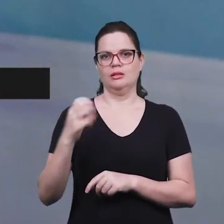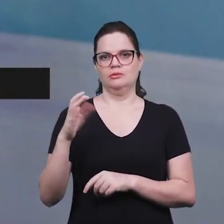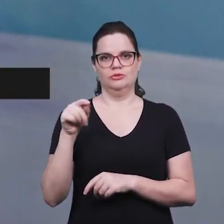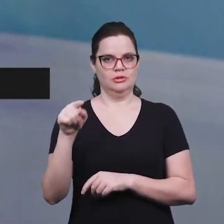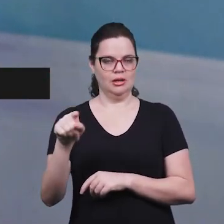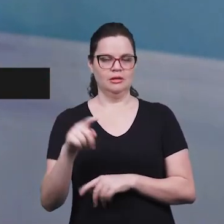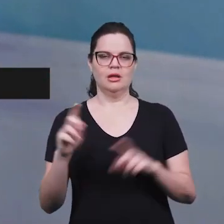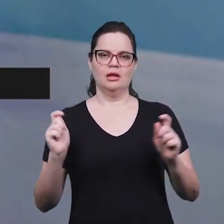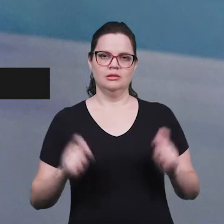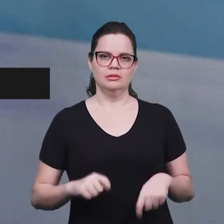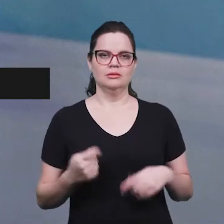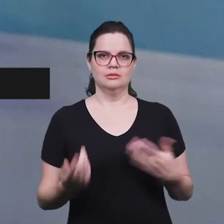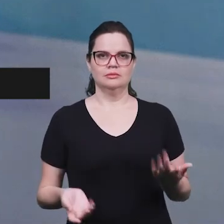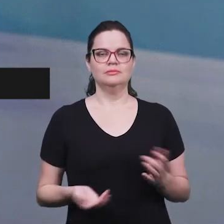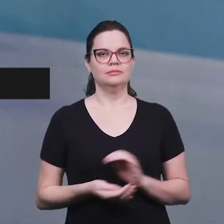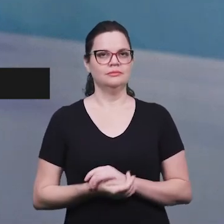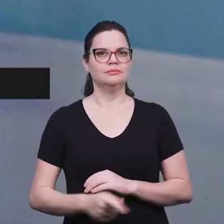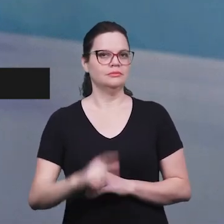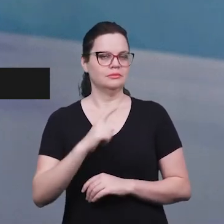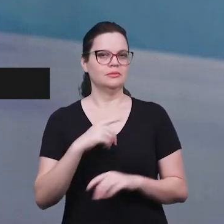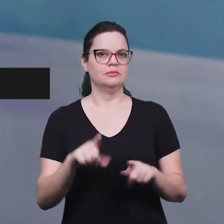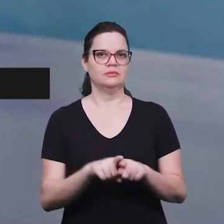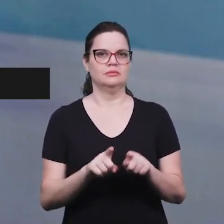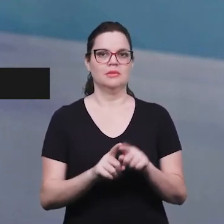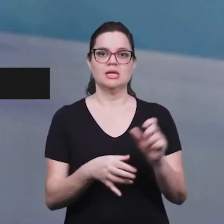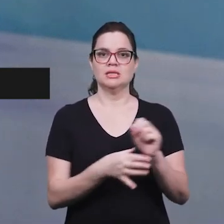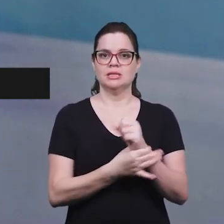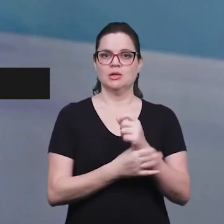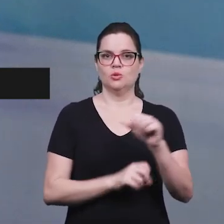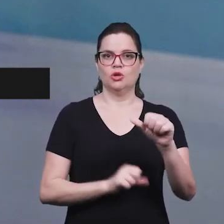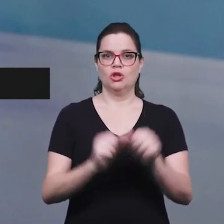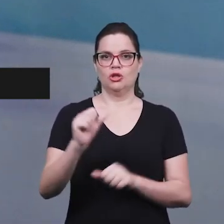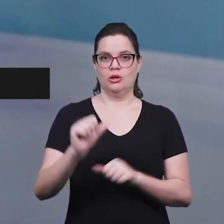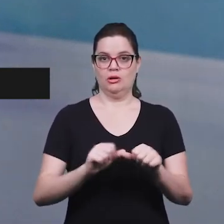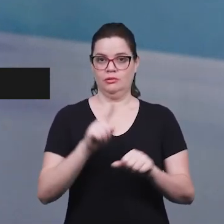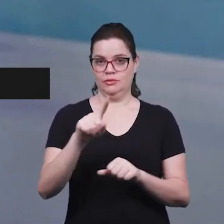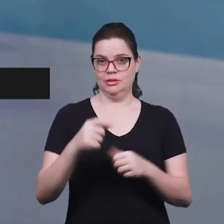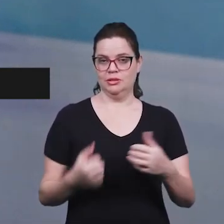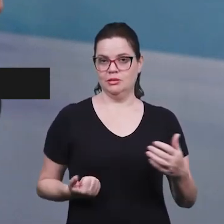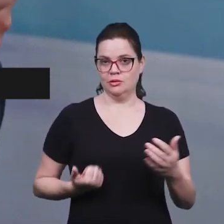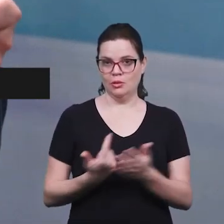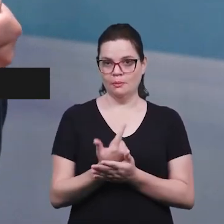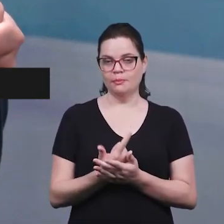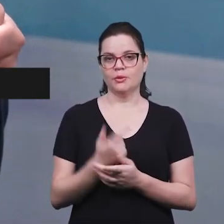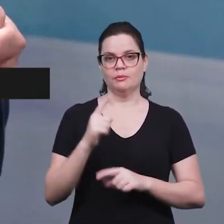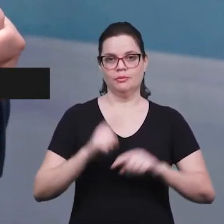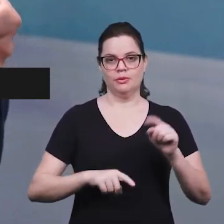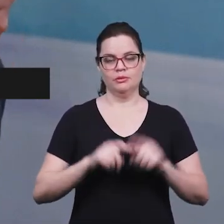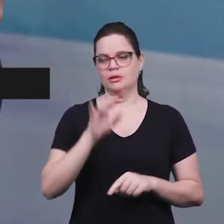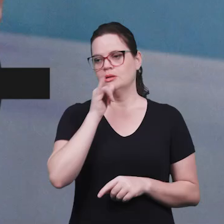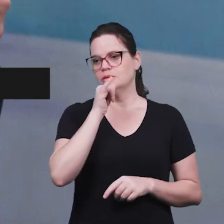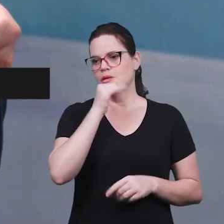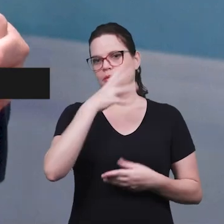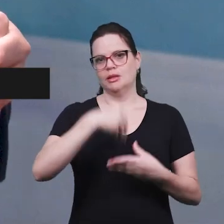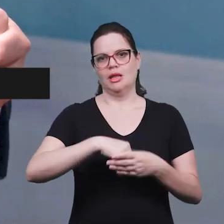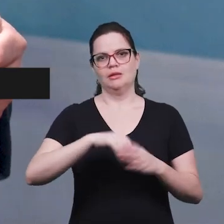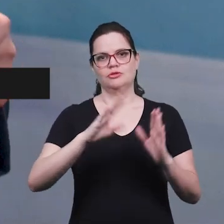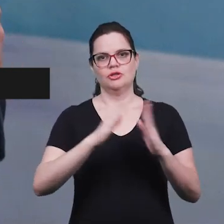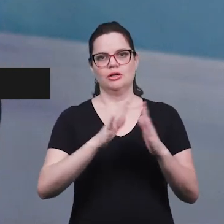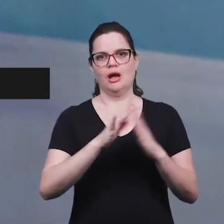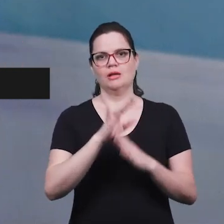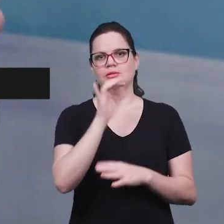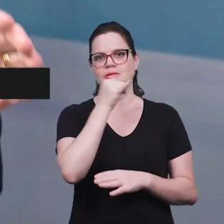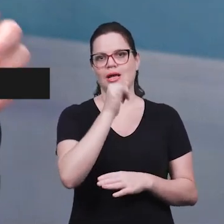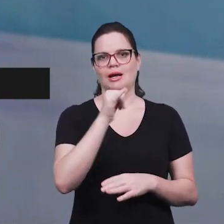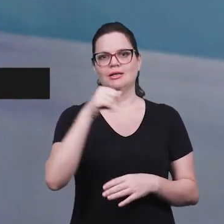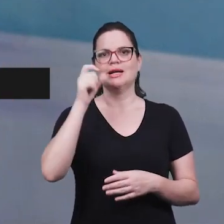bilhete, naquele cartão. Então, existe também o seguro de troca. Você comprou um produto, um eletrodoméstico, Ah,